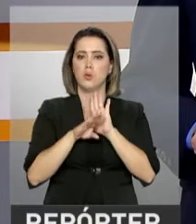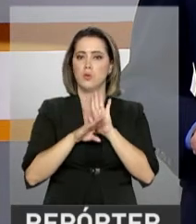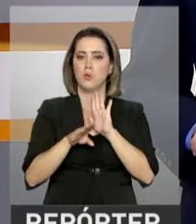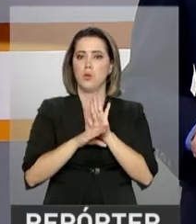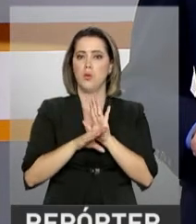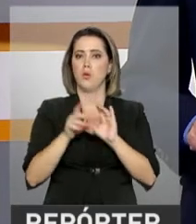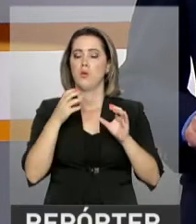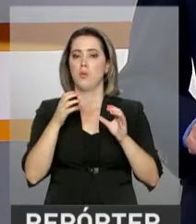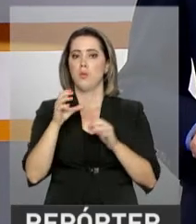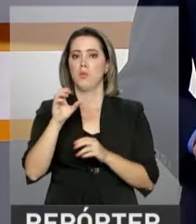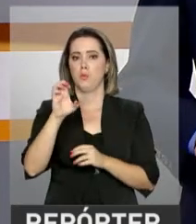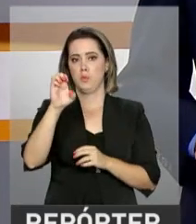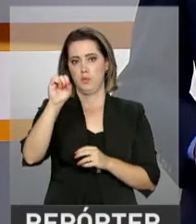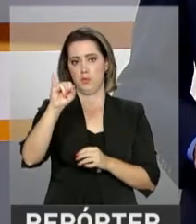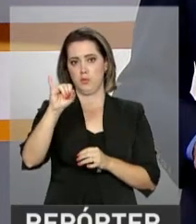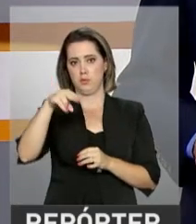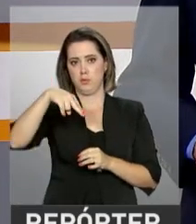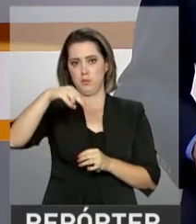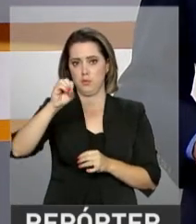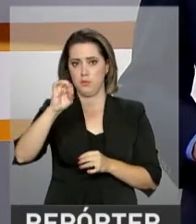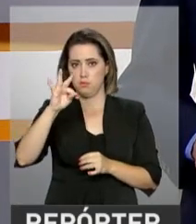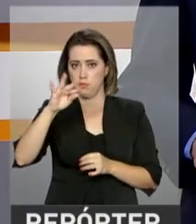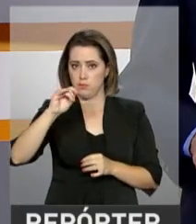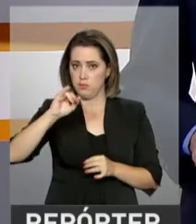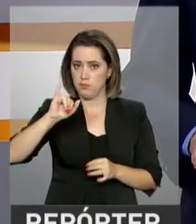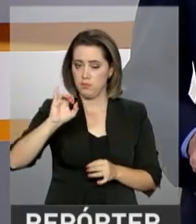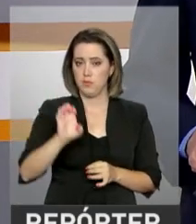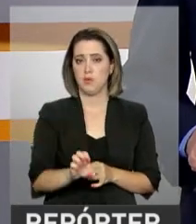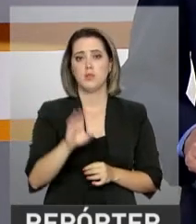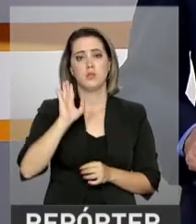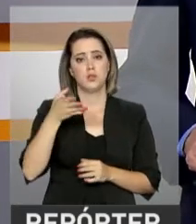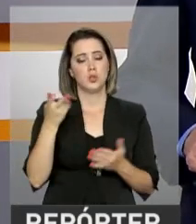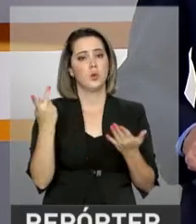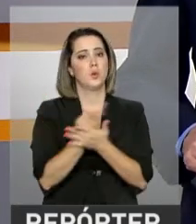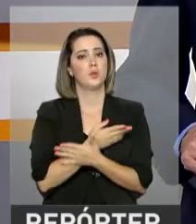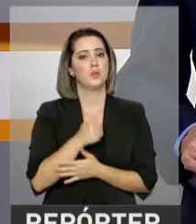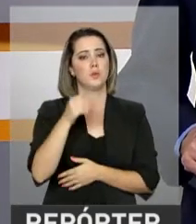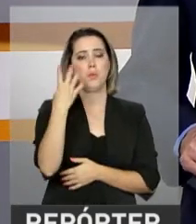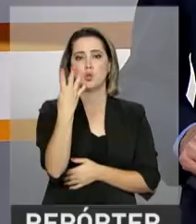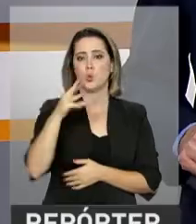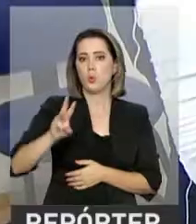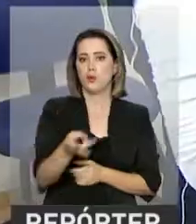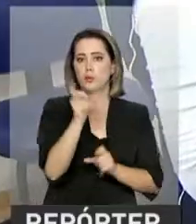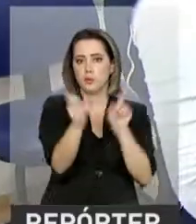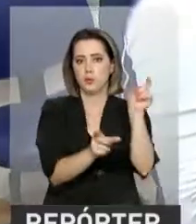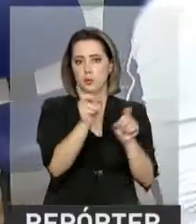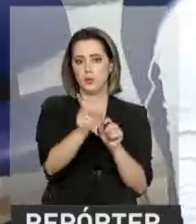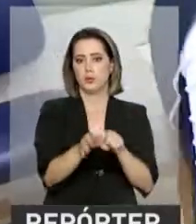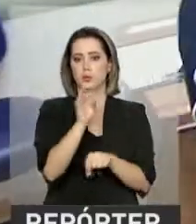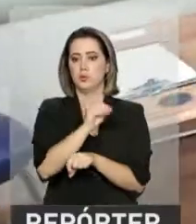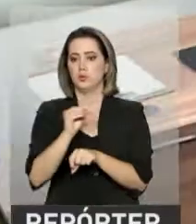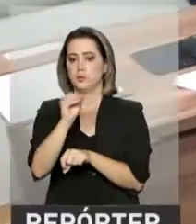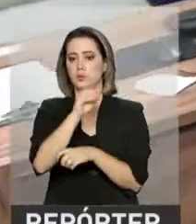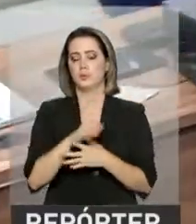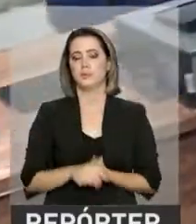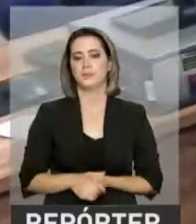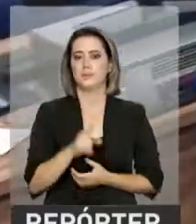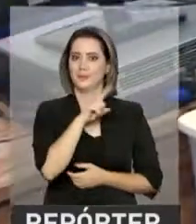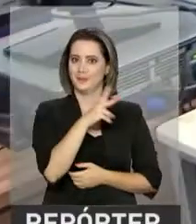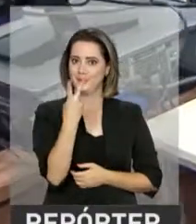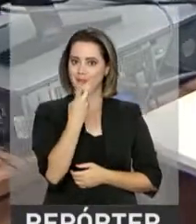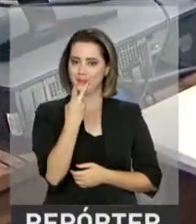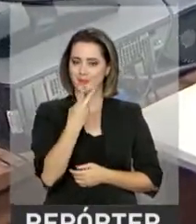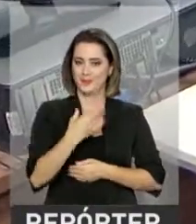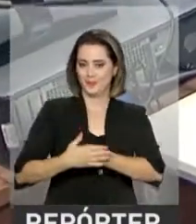na comunidade que já realizou cerca de 4 milhões e 700 mil atendimentos gustavo de dois